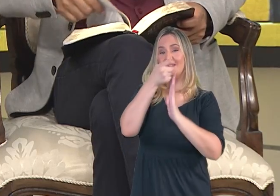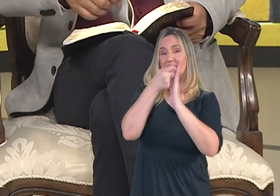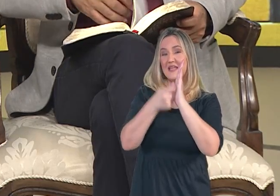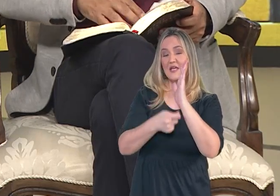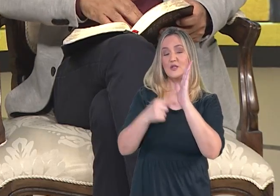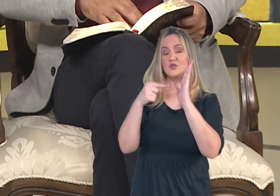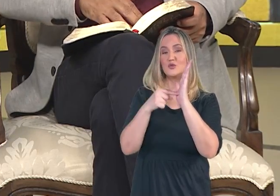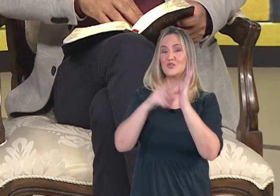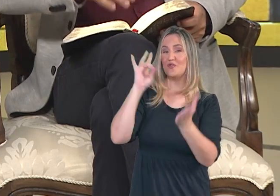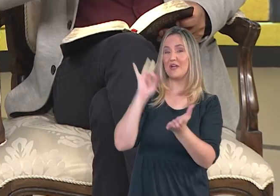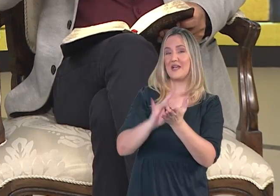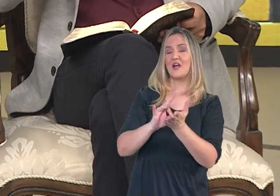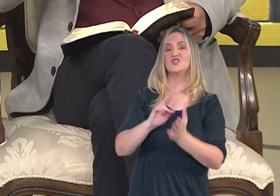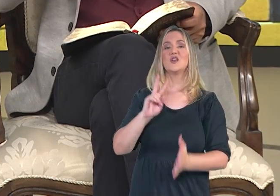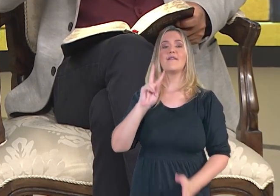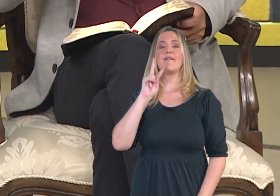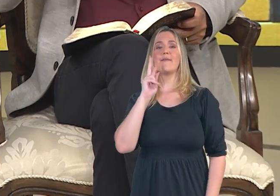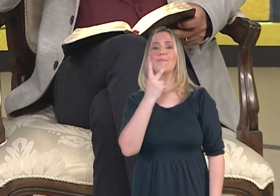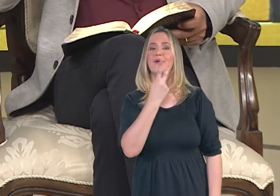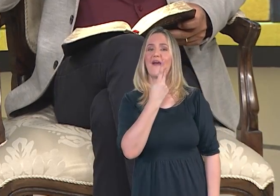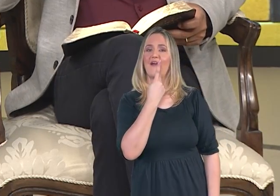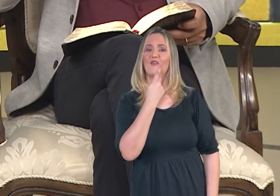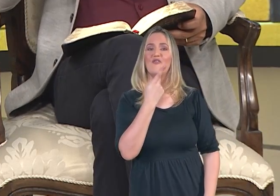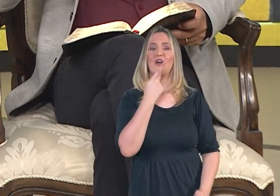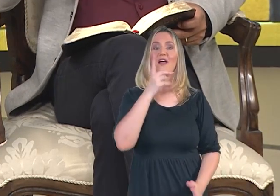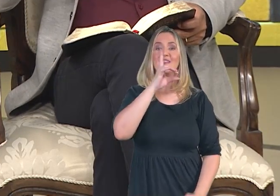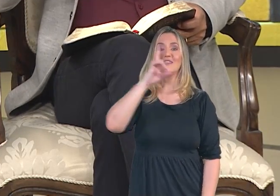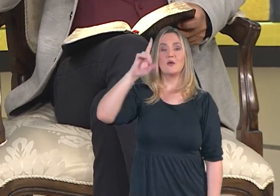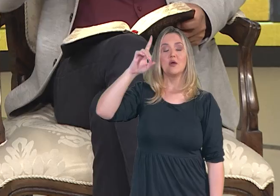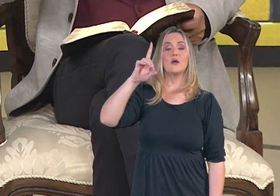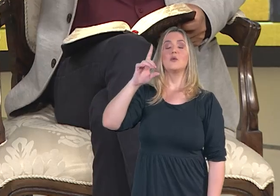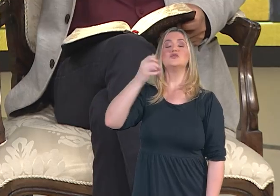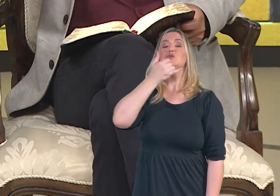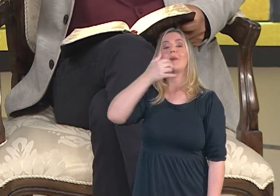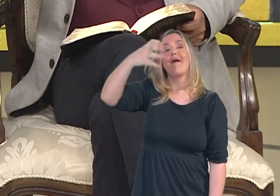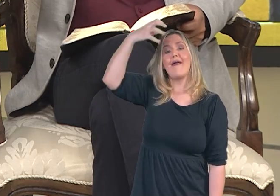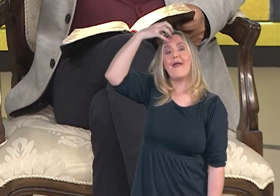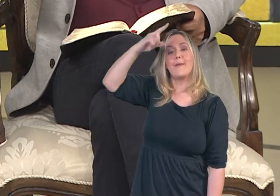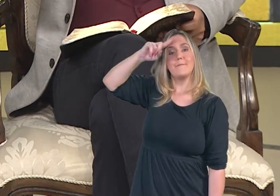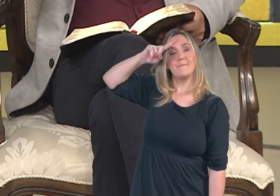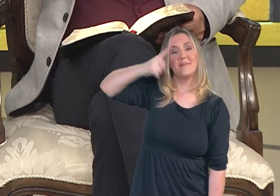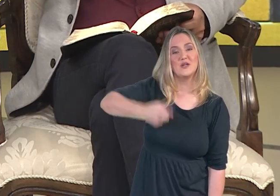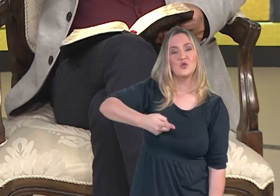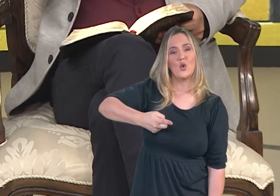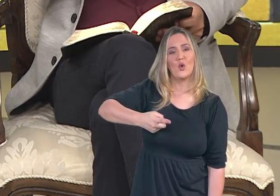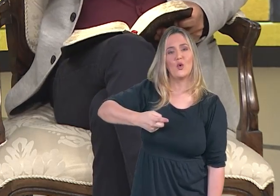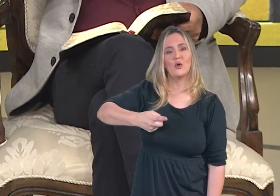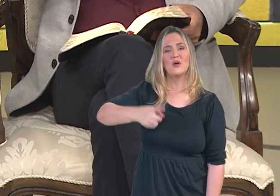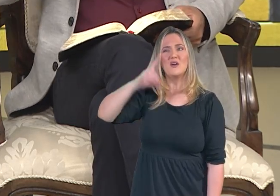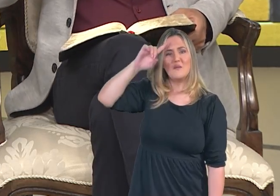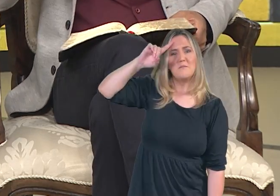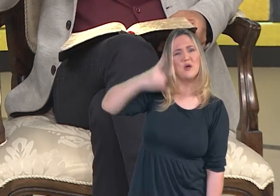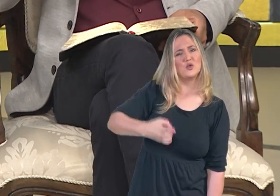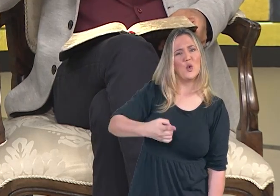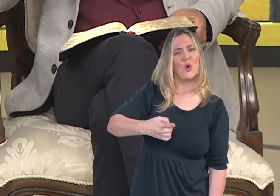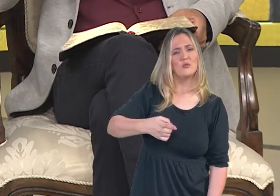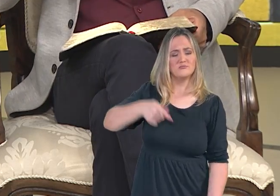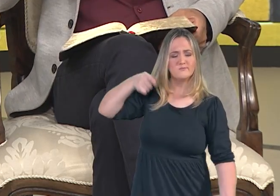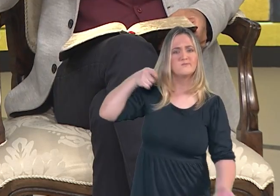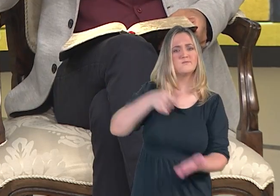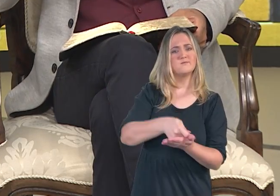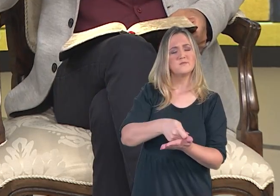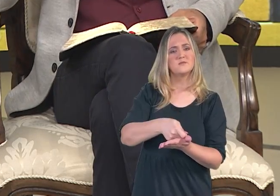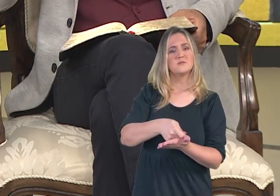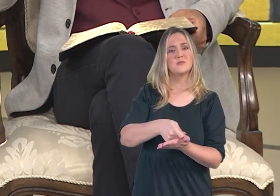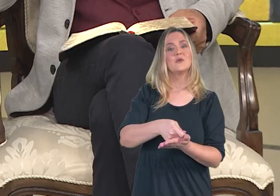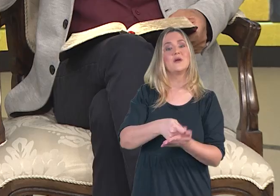palavra determinar está na forma vaieman, e determinou. Neste modo, em hebraico, esse verbo não